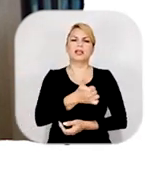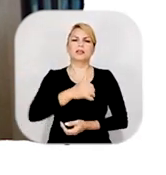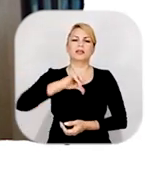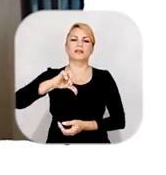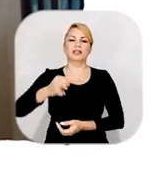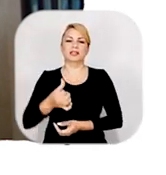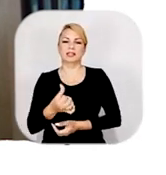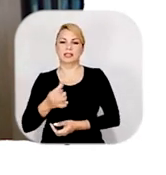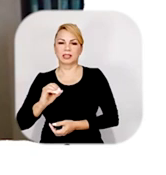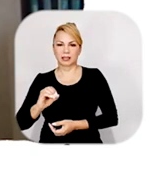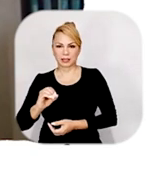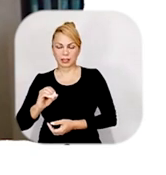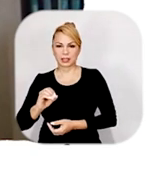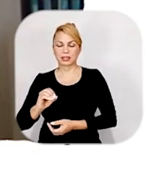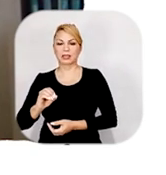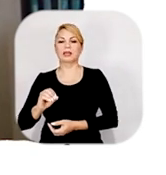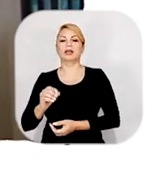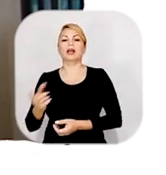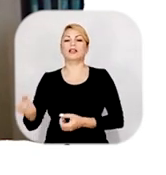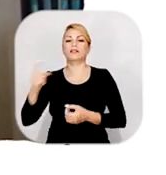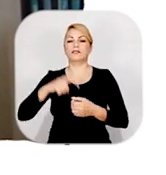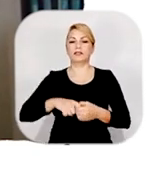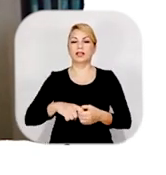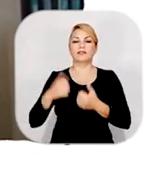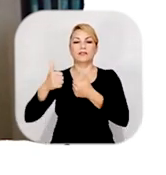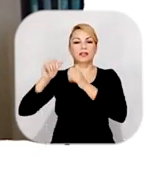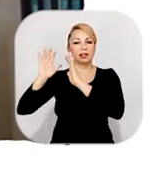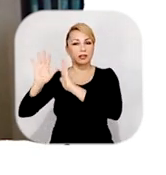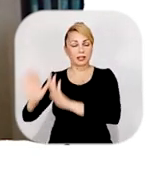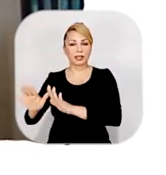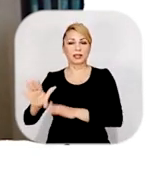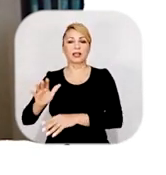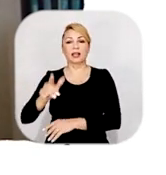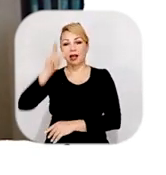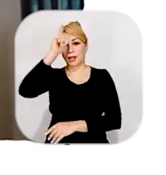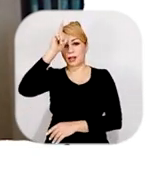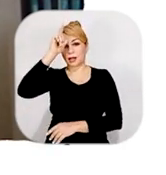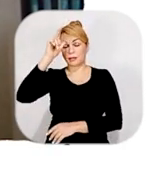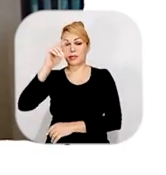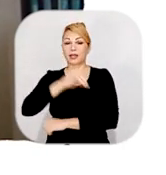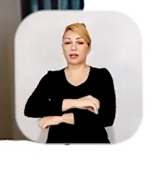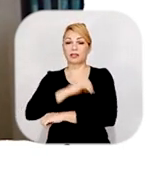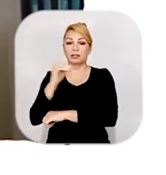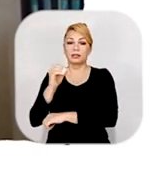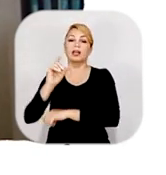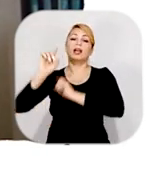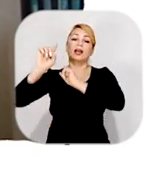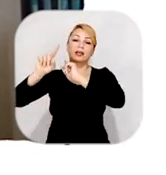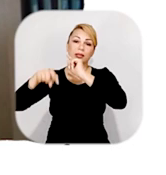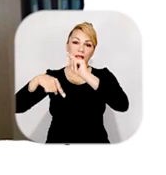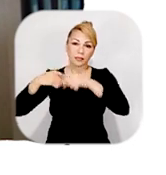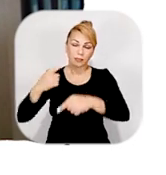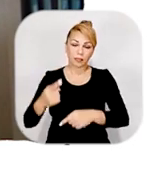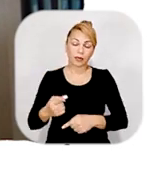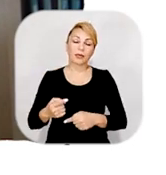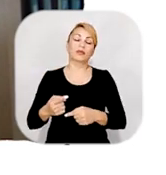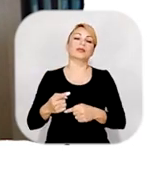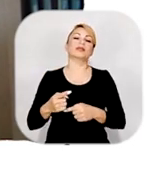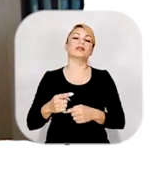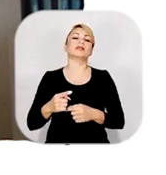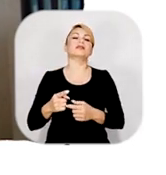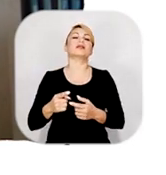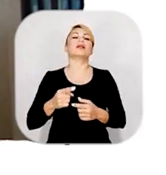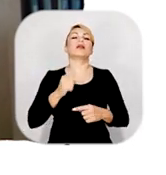na Alemanha Oriental. E depois, somente com a unificação, é que esses cilindros de cera